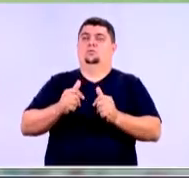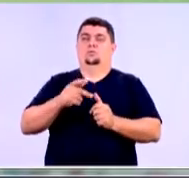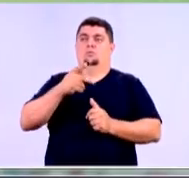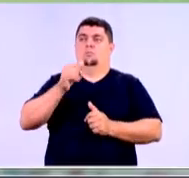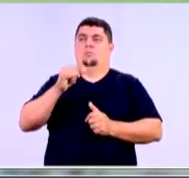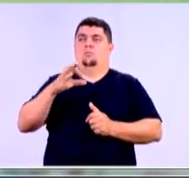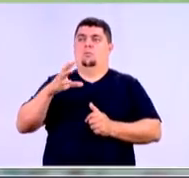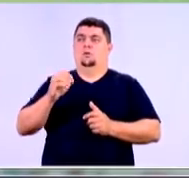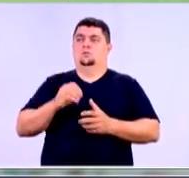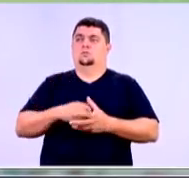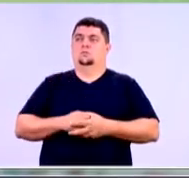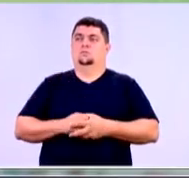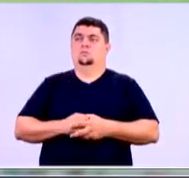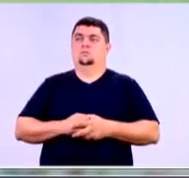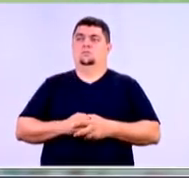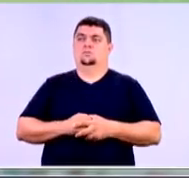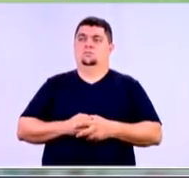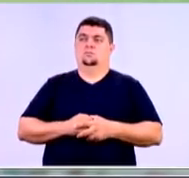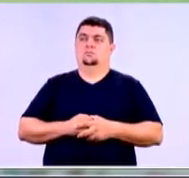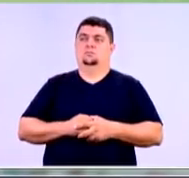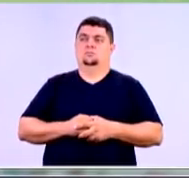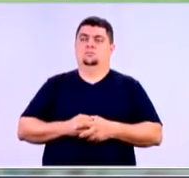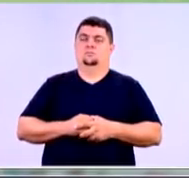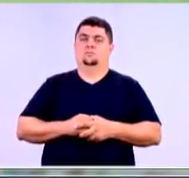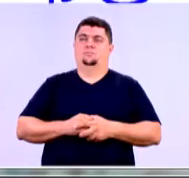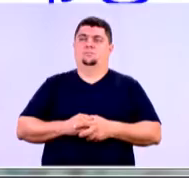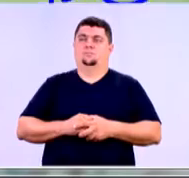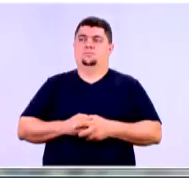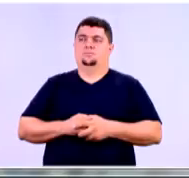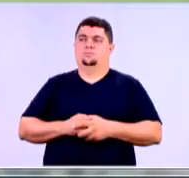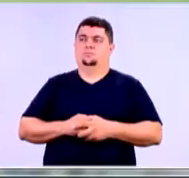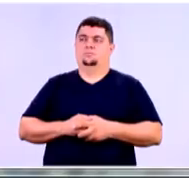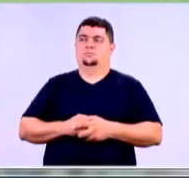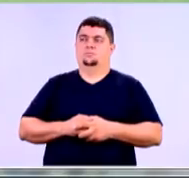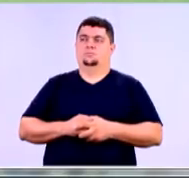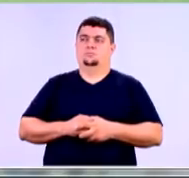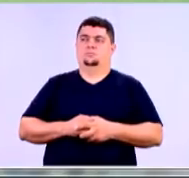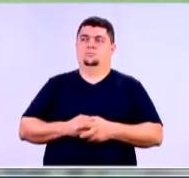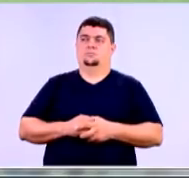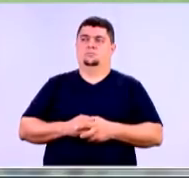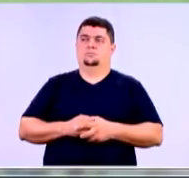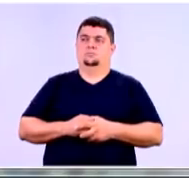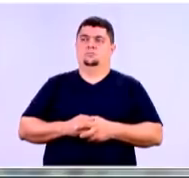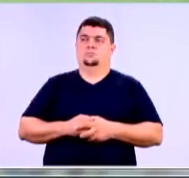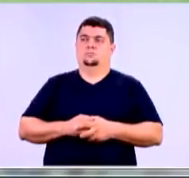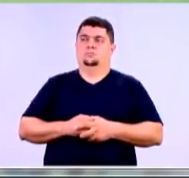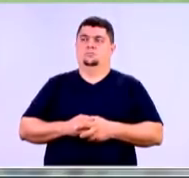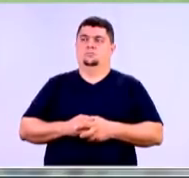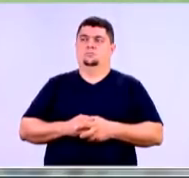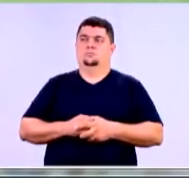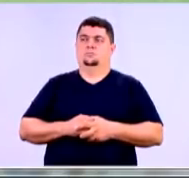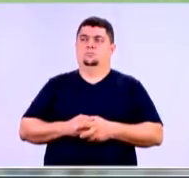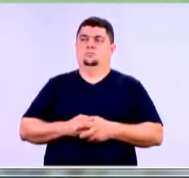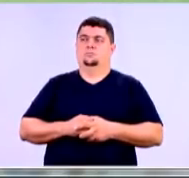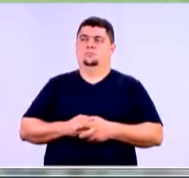né? Tanto capital de terceiros quanto capital próprio da empresa. Tá aqui, né? Mais evidente. Ops.